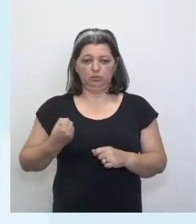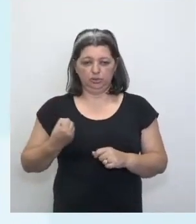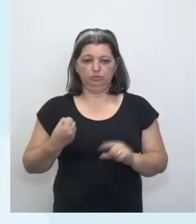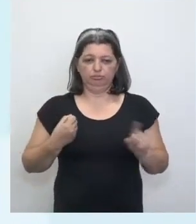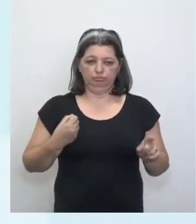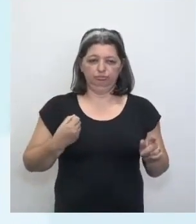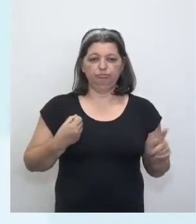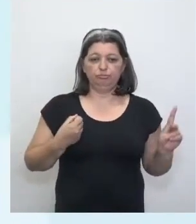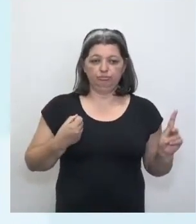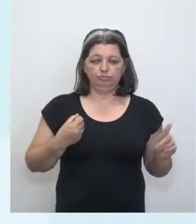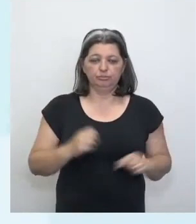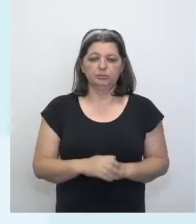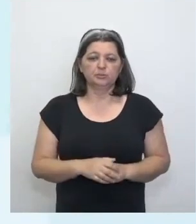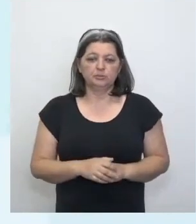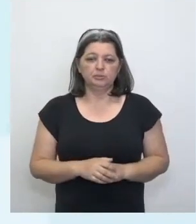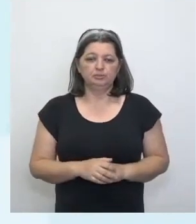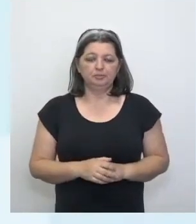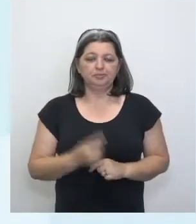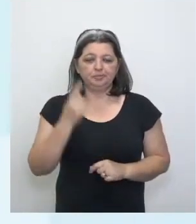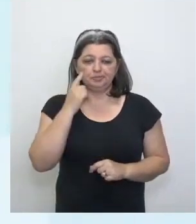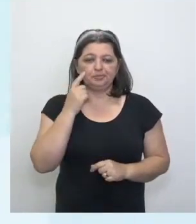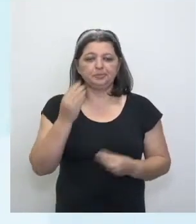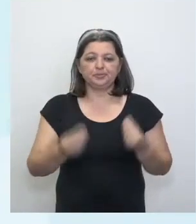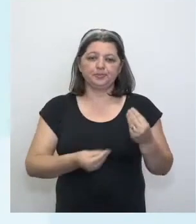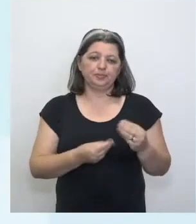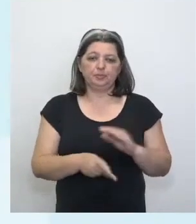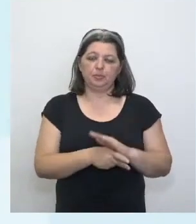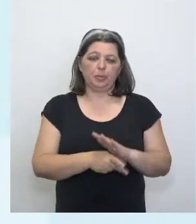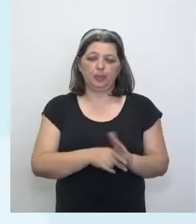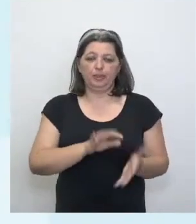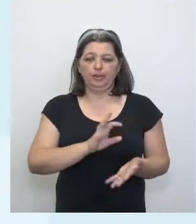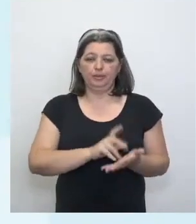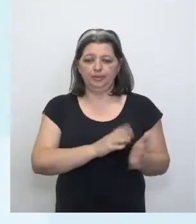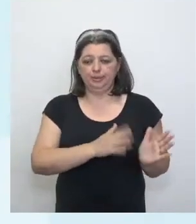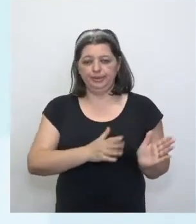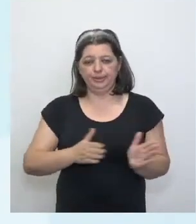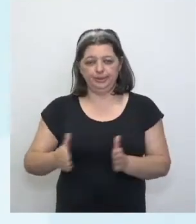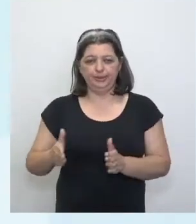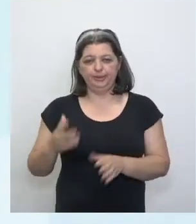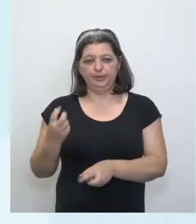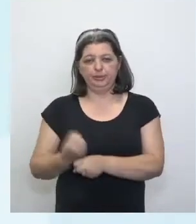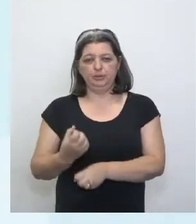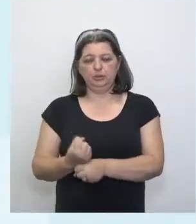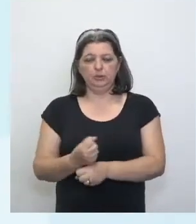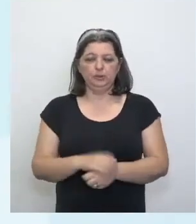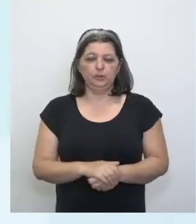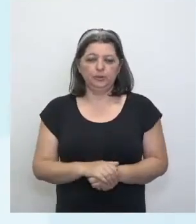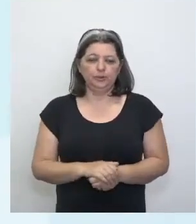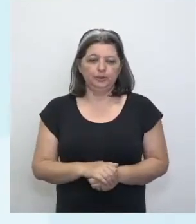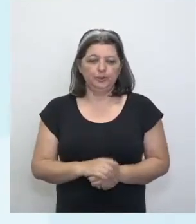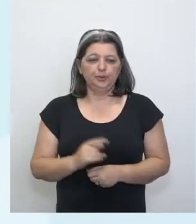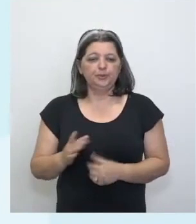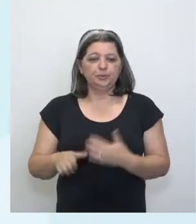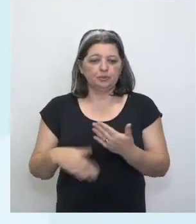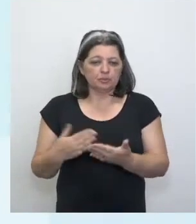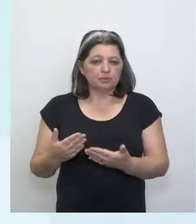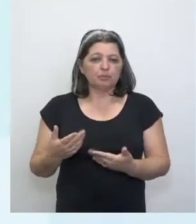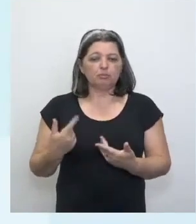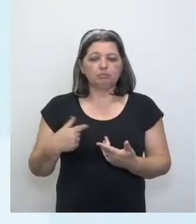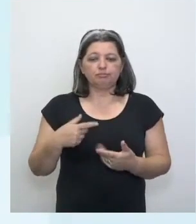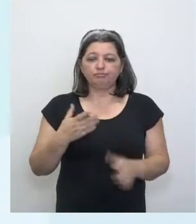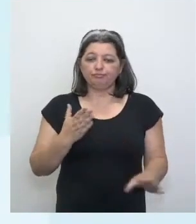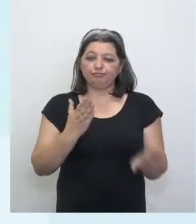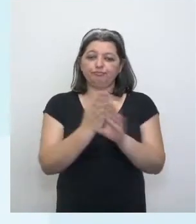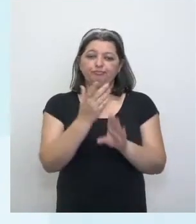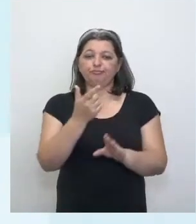aqui. E aí, eu vou fazer um procedimento, contas matemáticas, certo? Operações, e eu vou fazer o procedimento para descobrir um